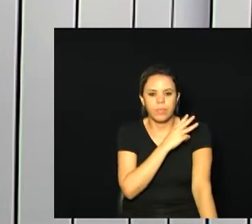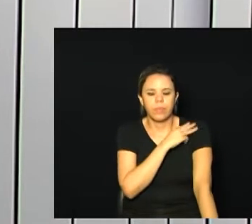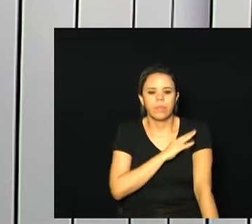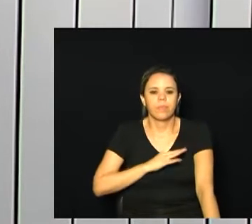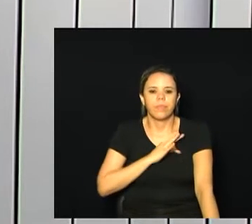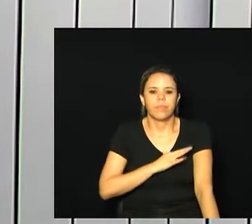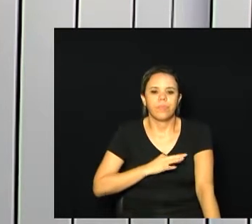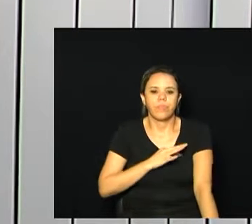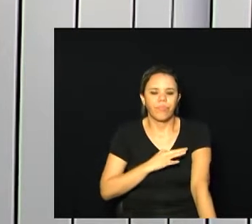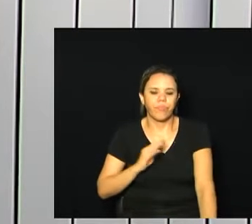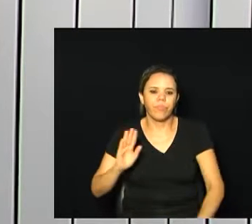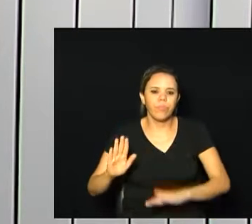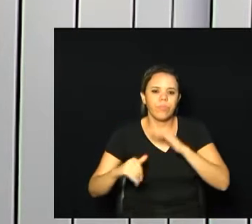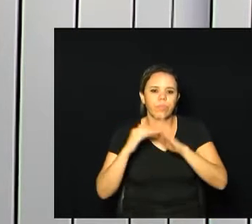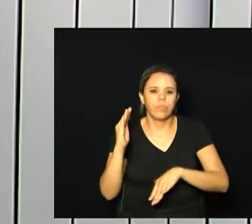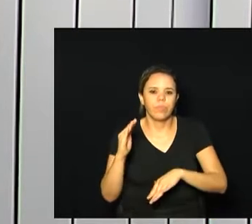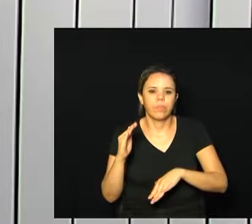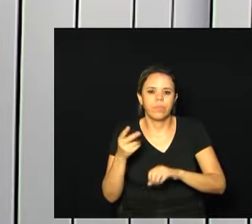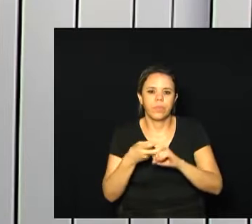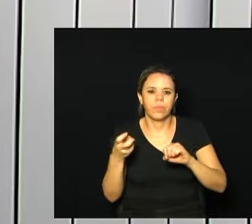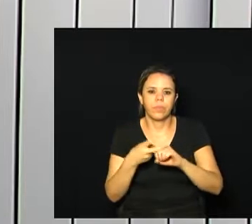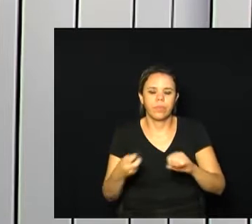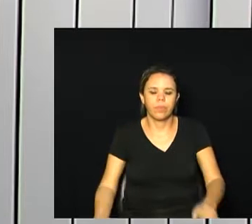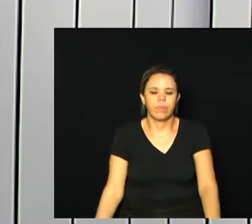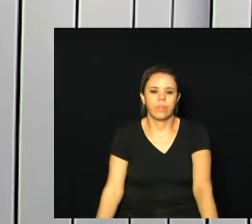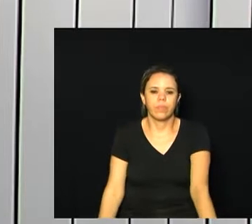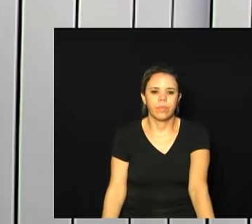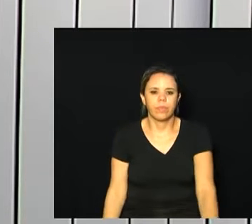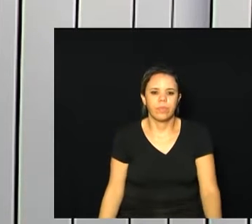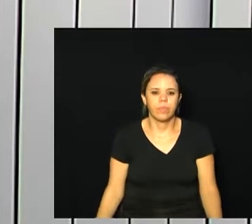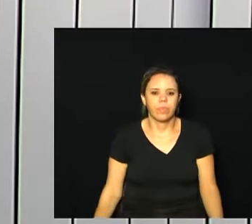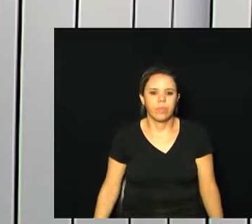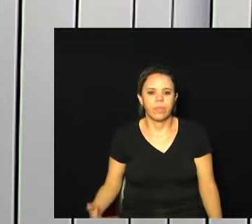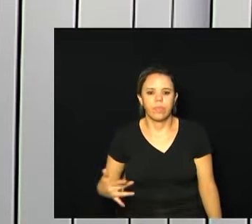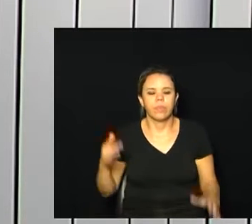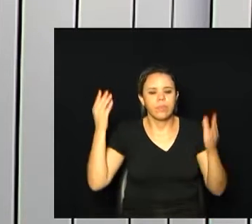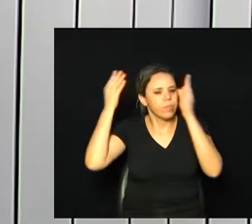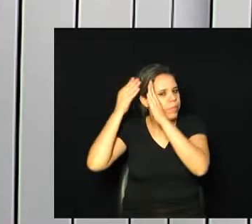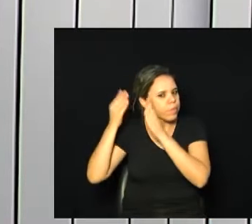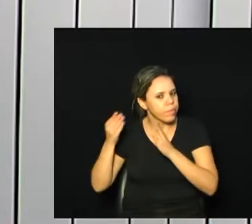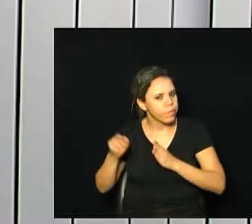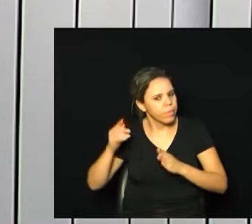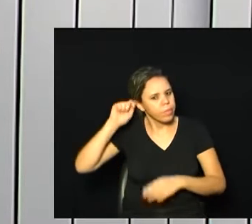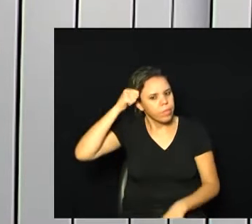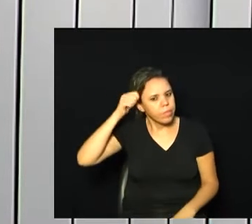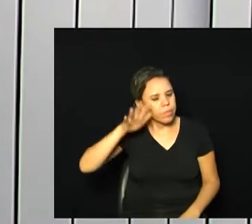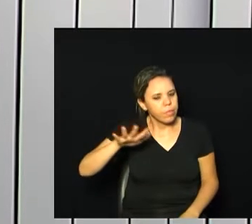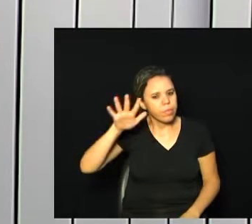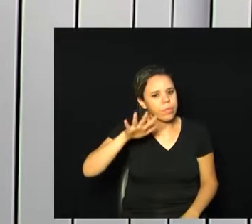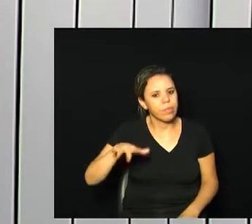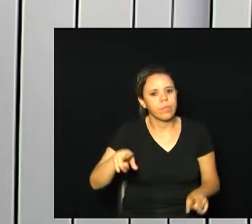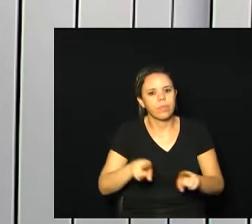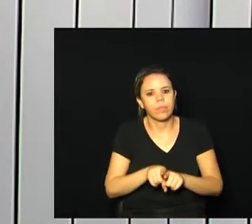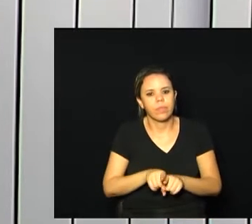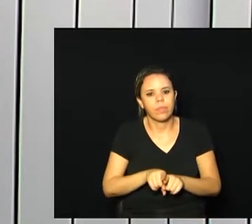técnico desenvolveu um aplicativo voltado para salões de beleza afro e também para